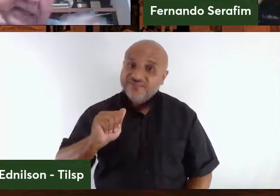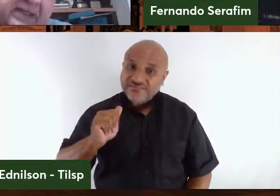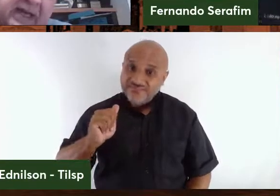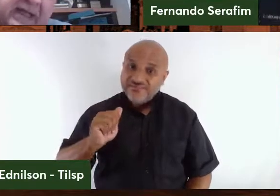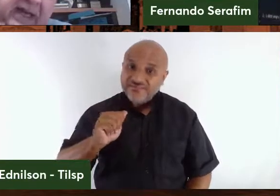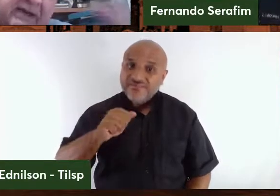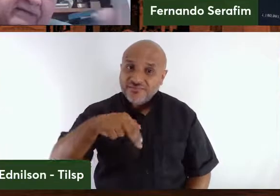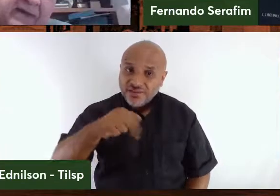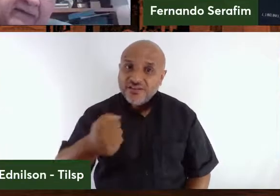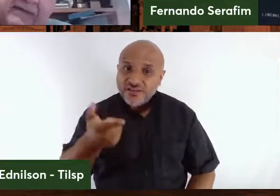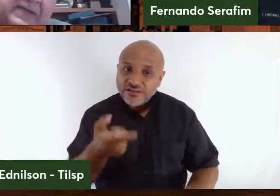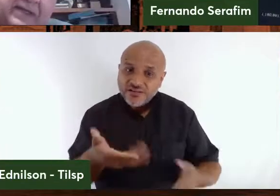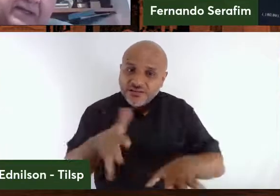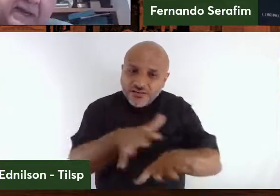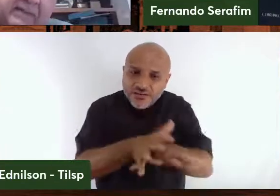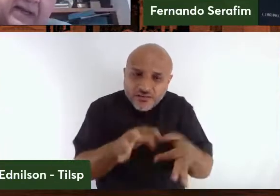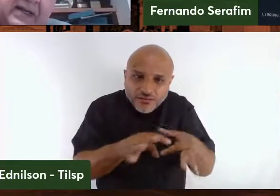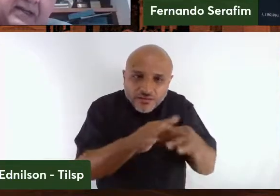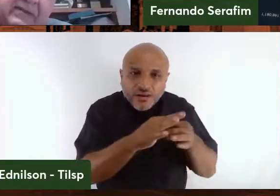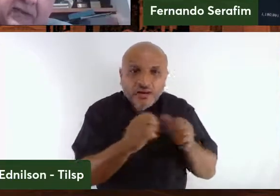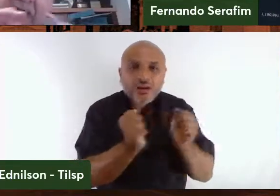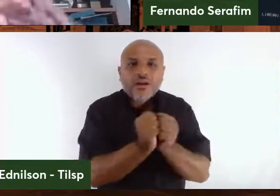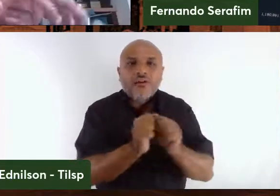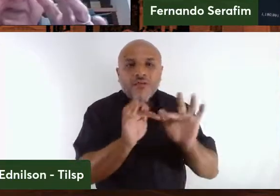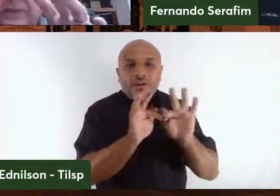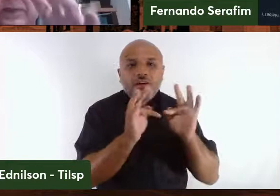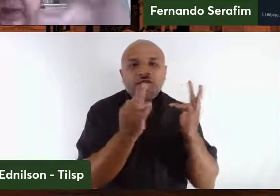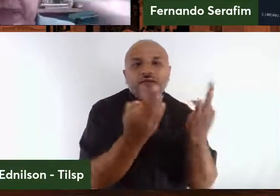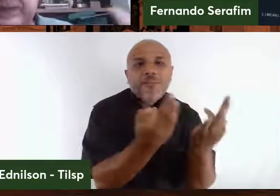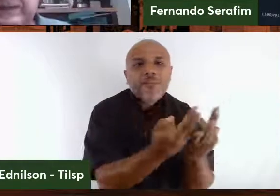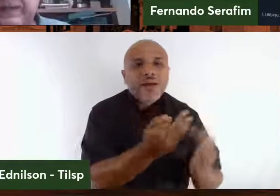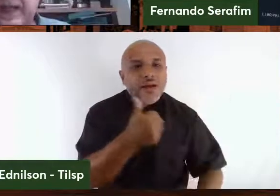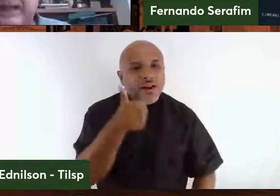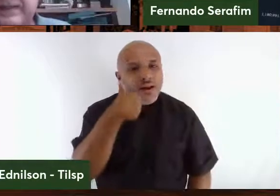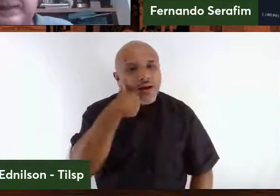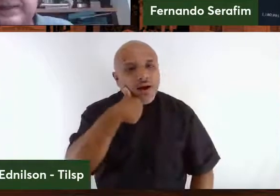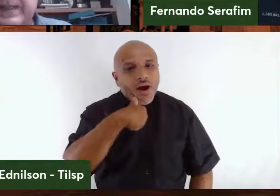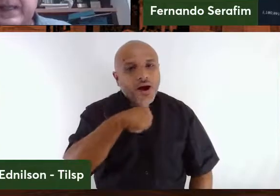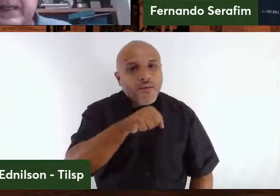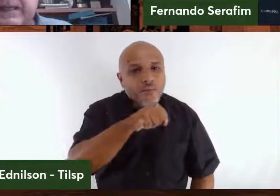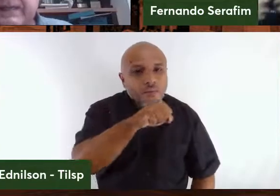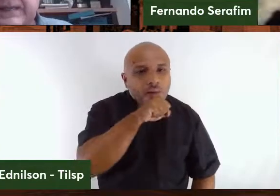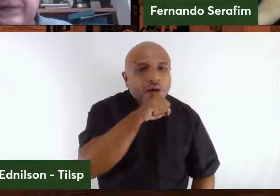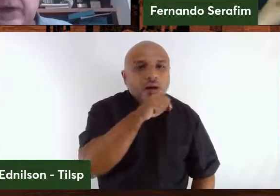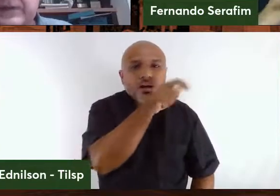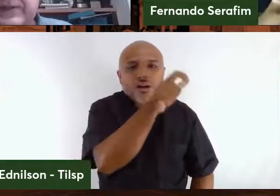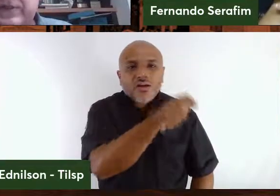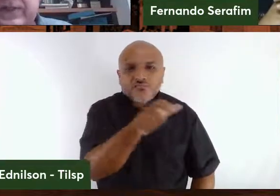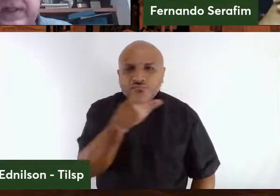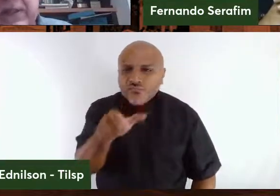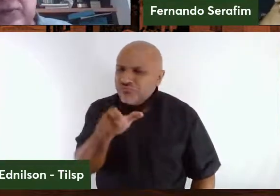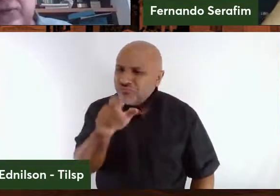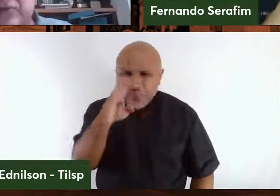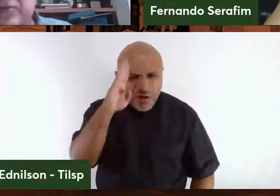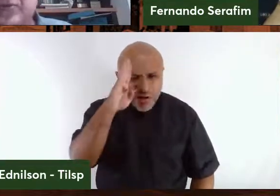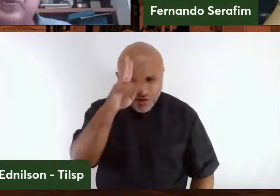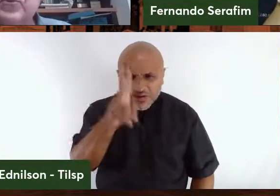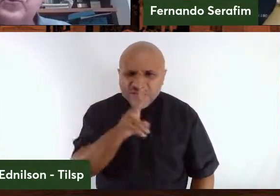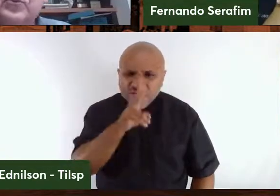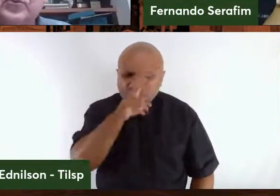que vamos dizer, integrava a família, né? A mãe, as personagens mais fortes. E, no